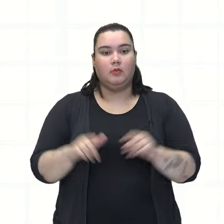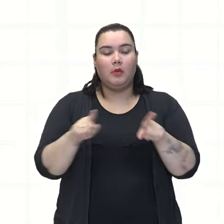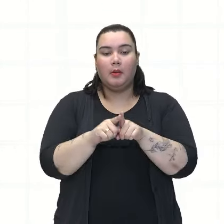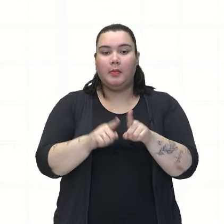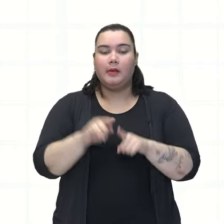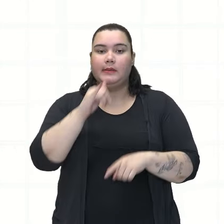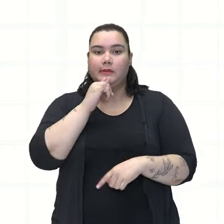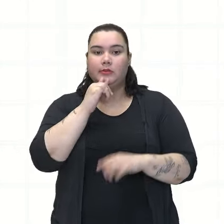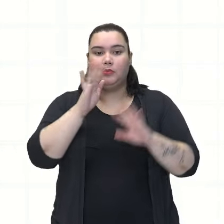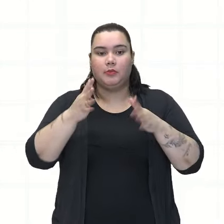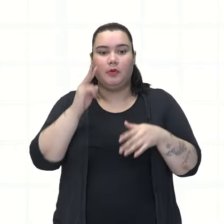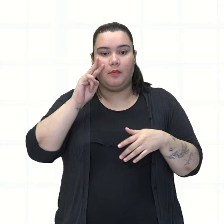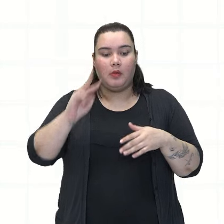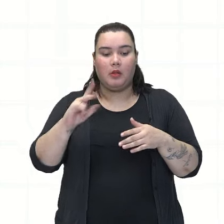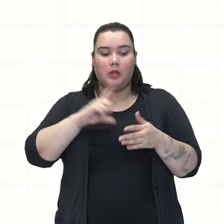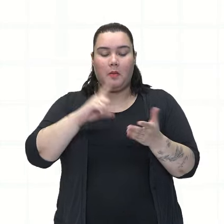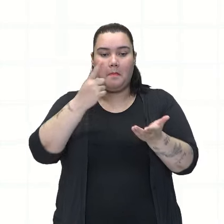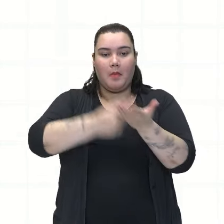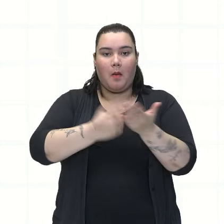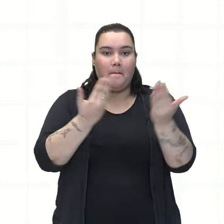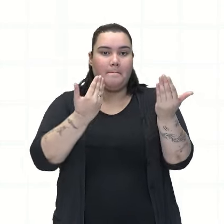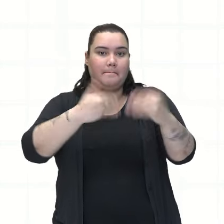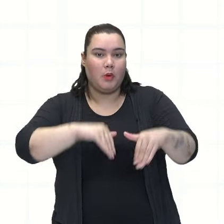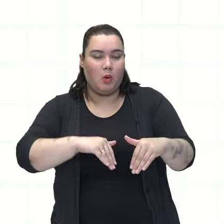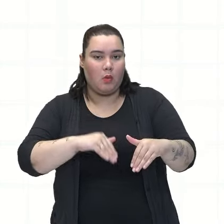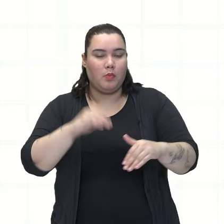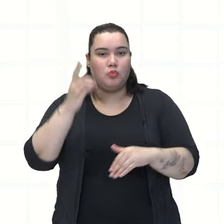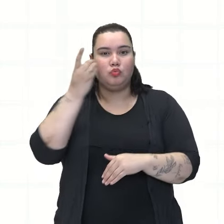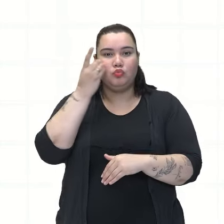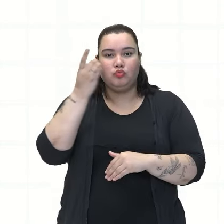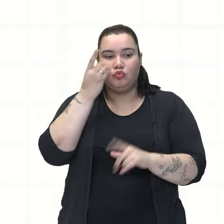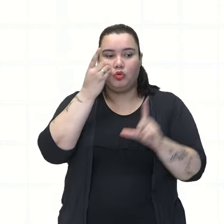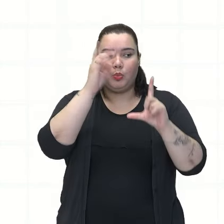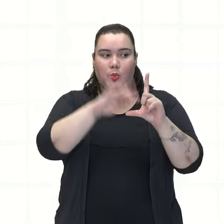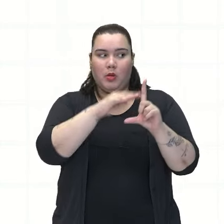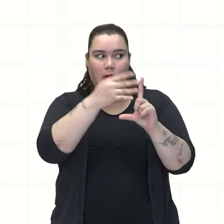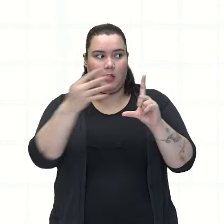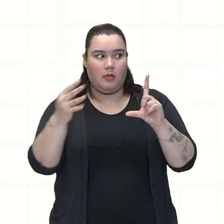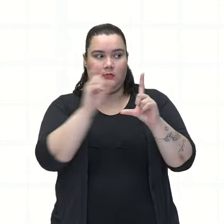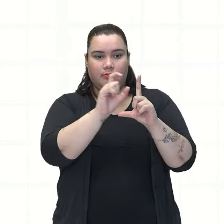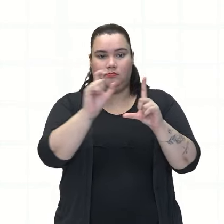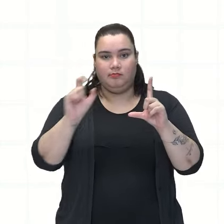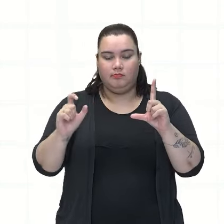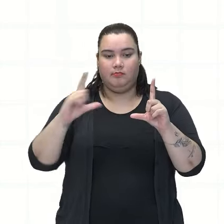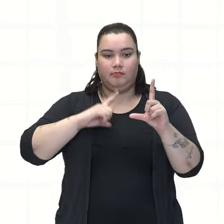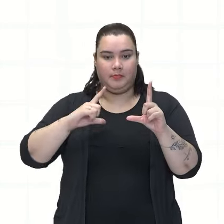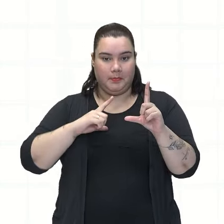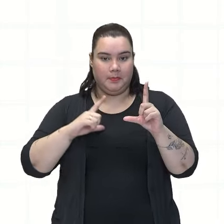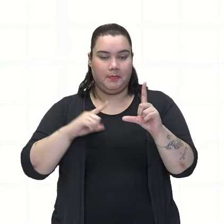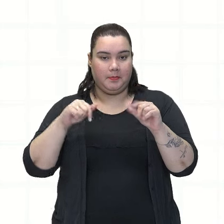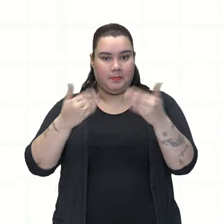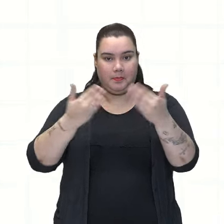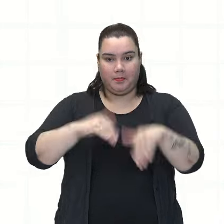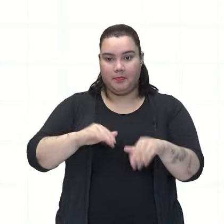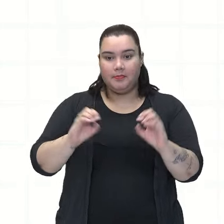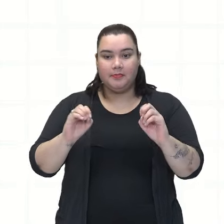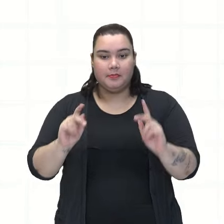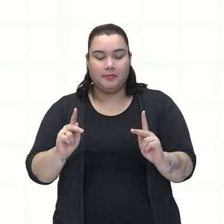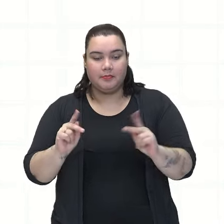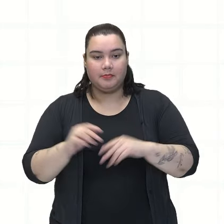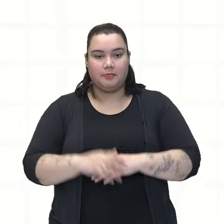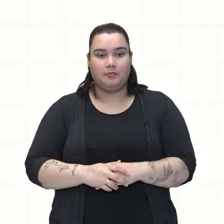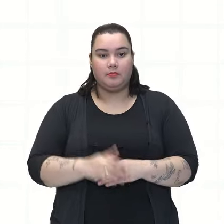já havia uma prova marcada direitinho no calendário para que houvesse, né, esse exame, ok? Vamos